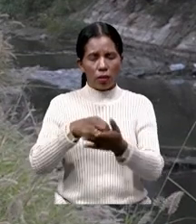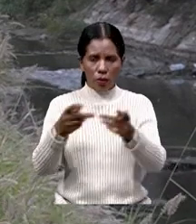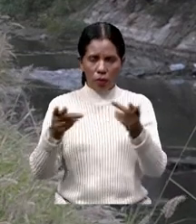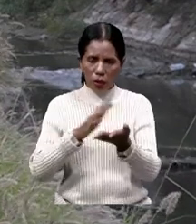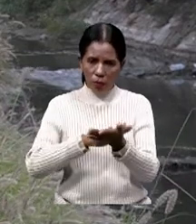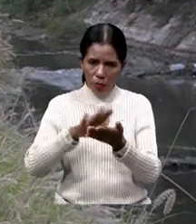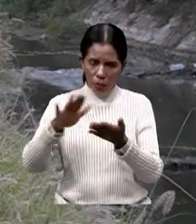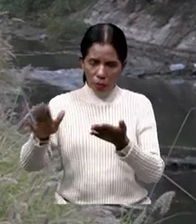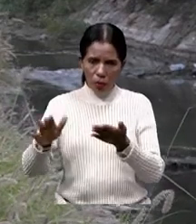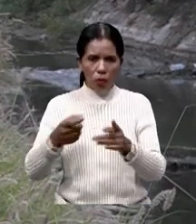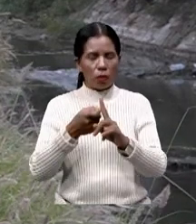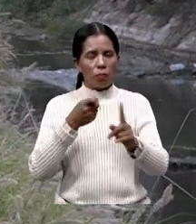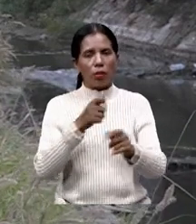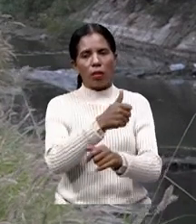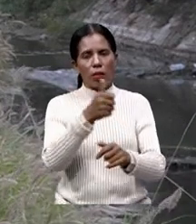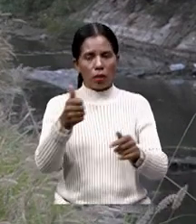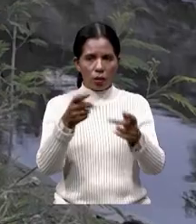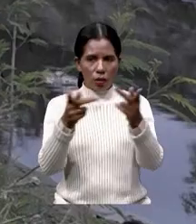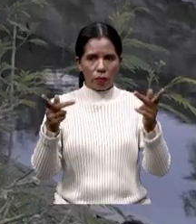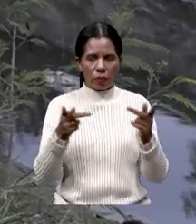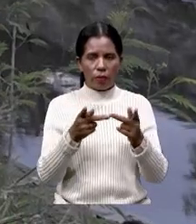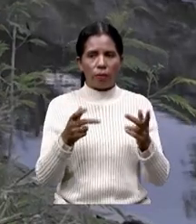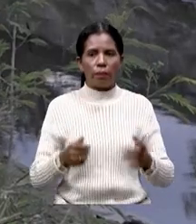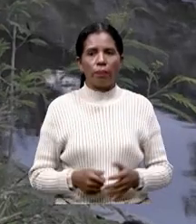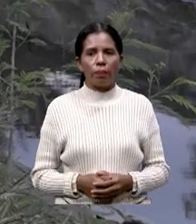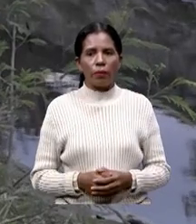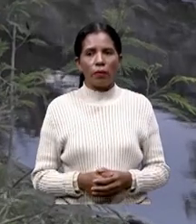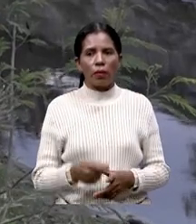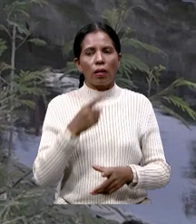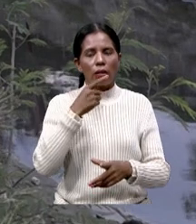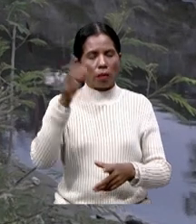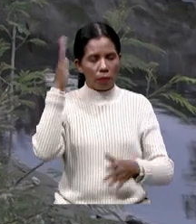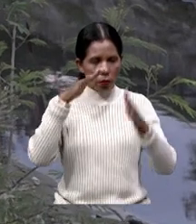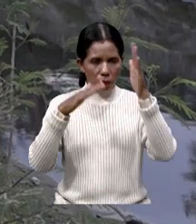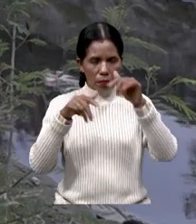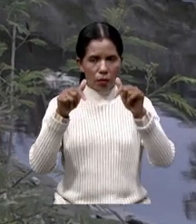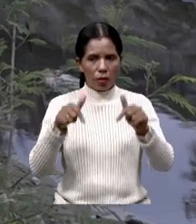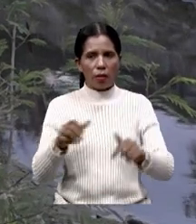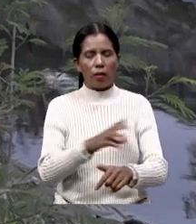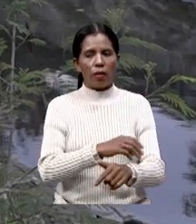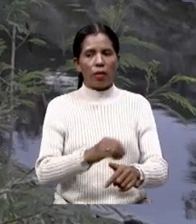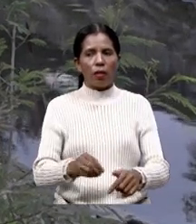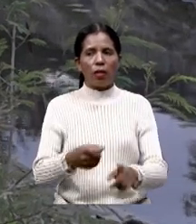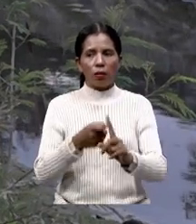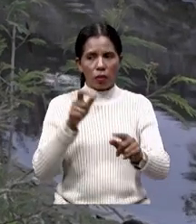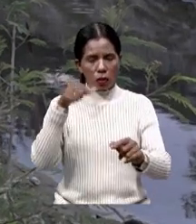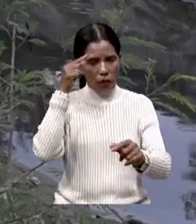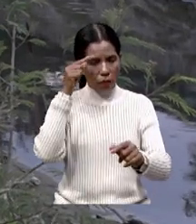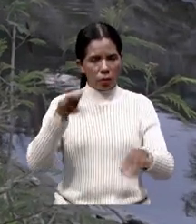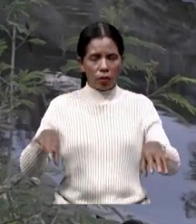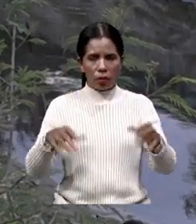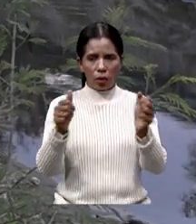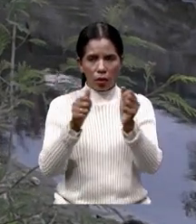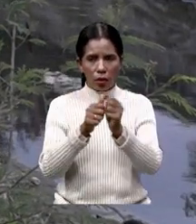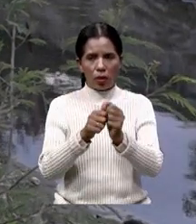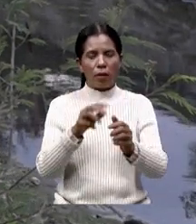mos ha husi de ida knifatin. Há também problema de nemos durante a parte do governo serviço a muito